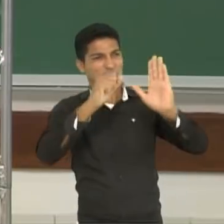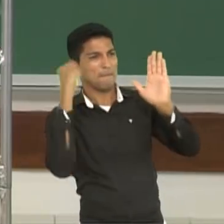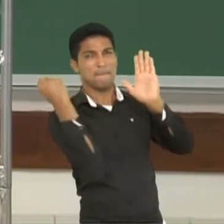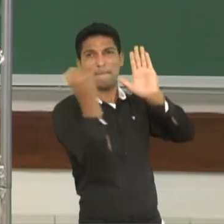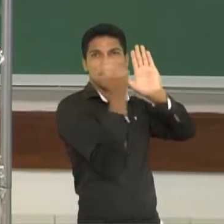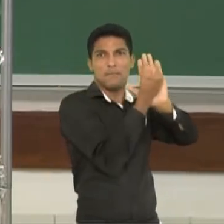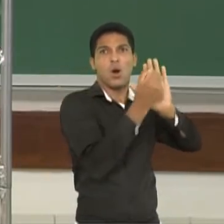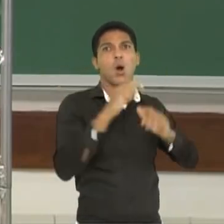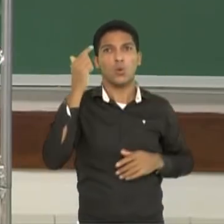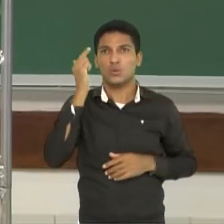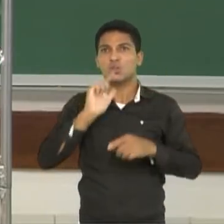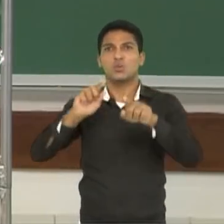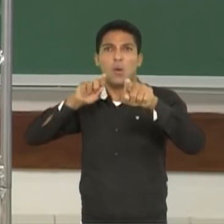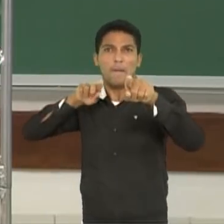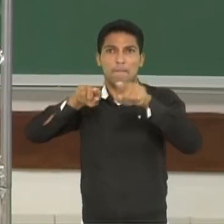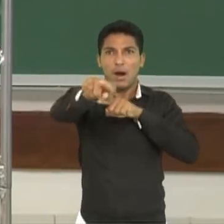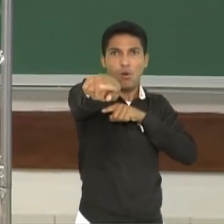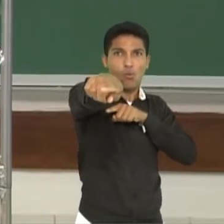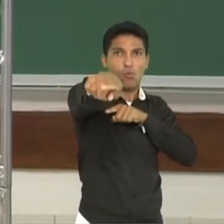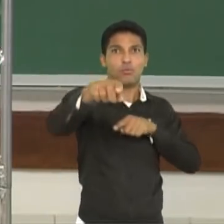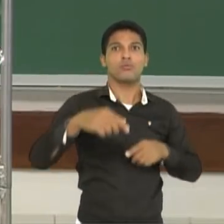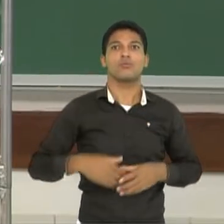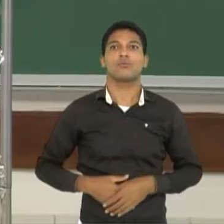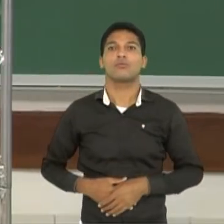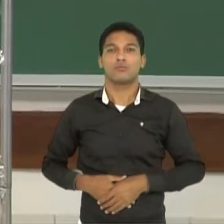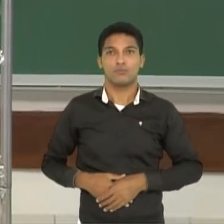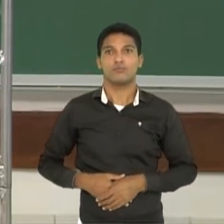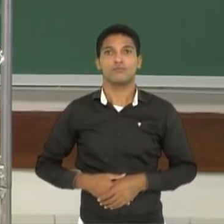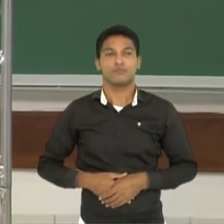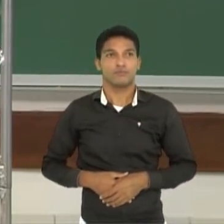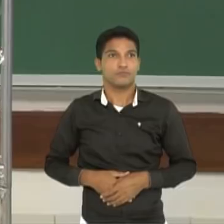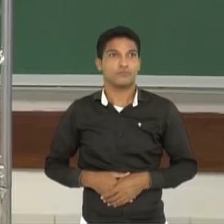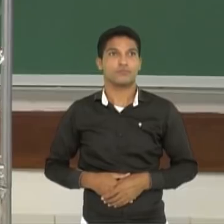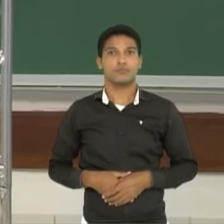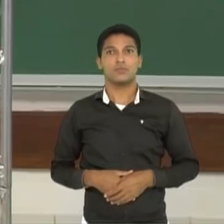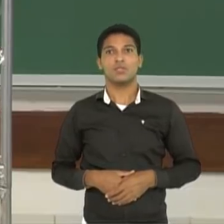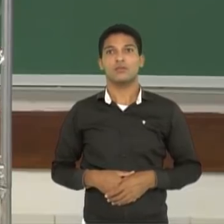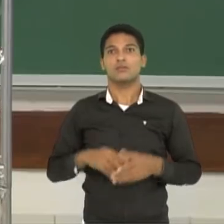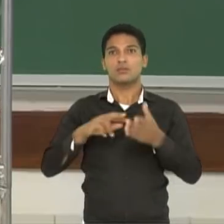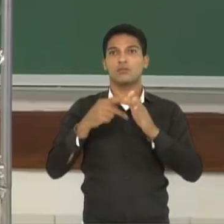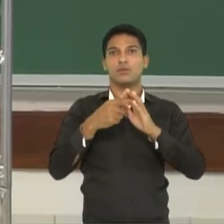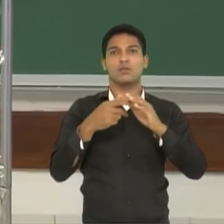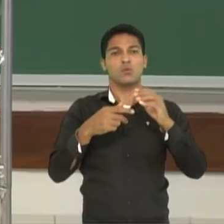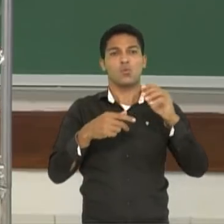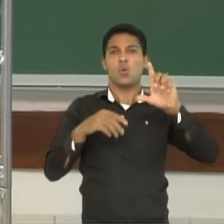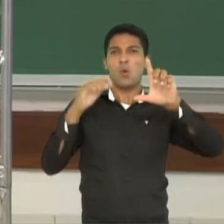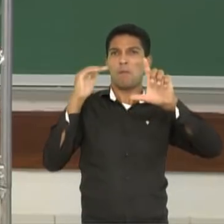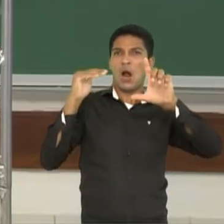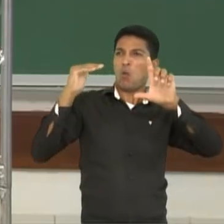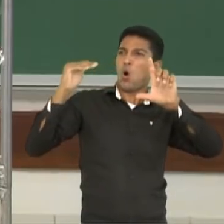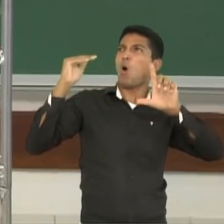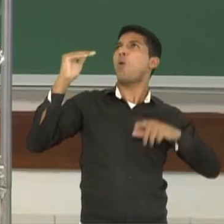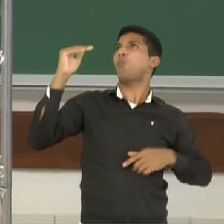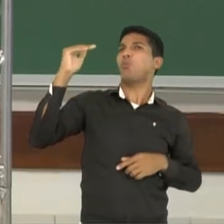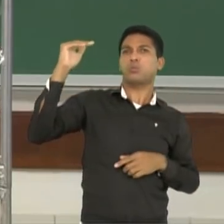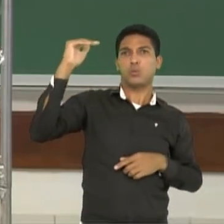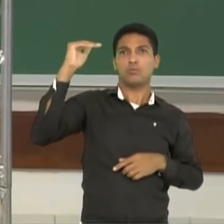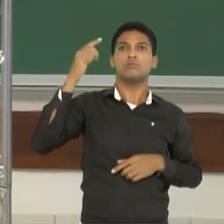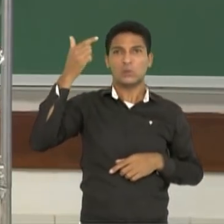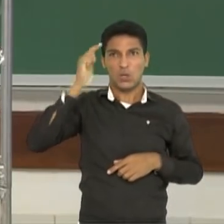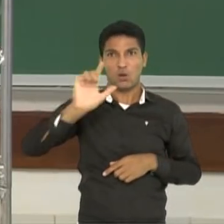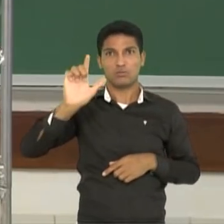historicamente estabelecida naquele esporte, naquela competição. Então, aí nós vamos ter são